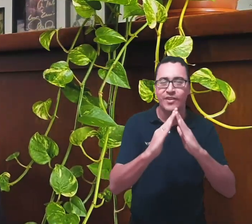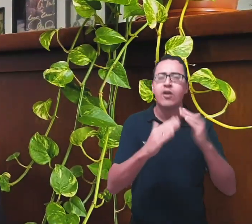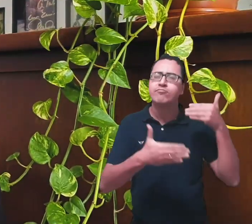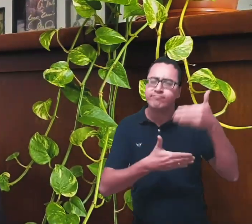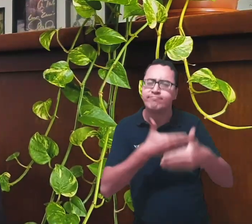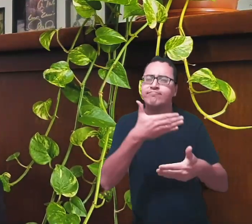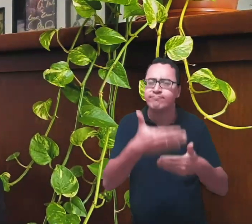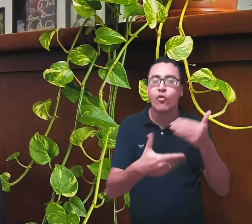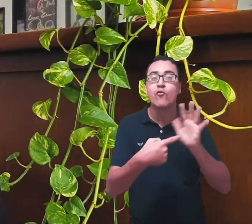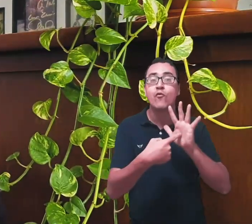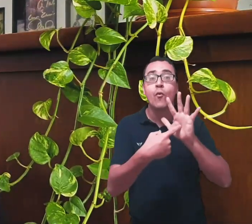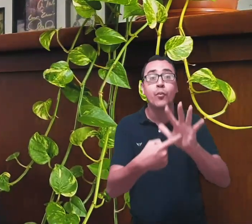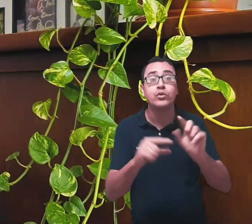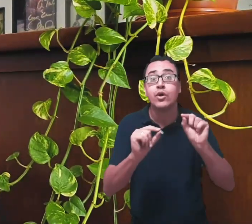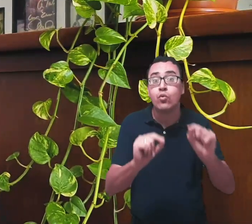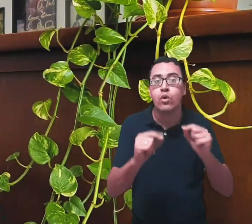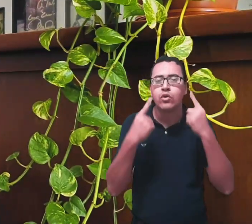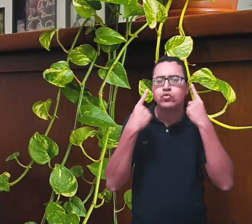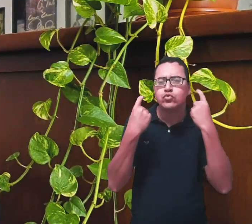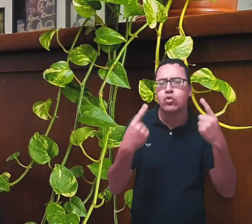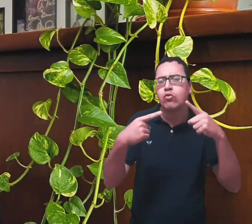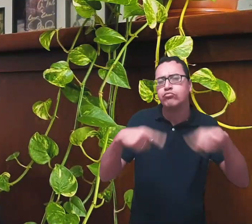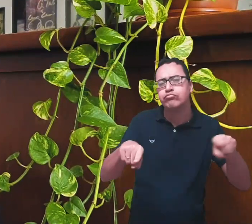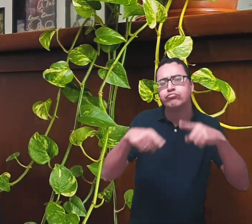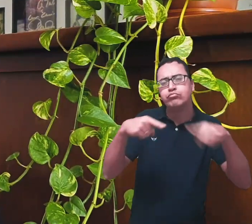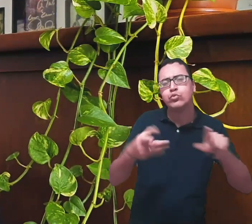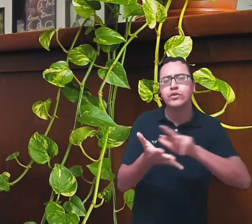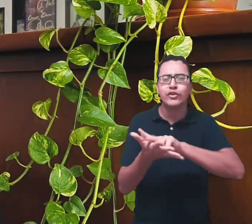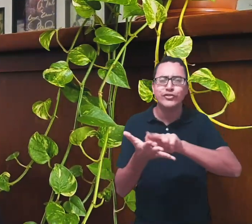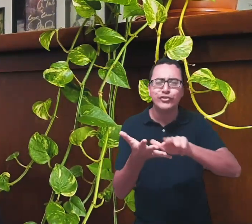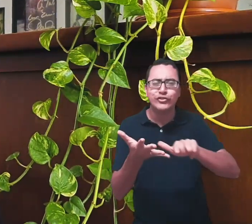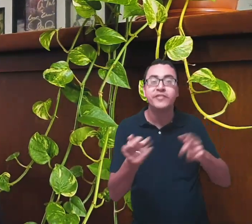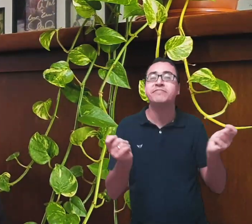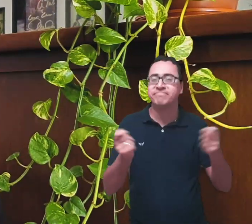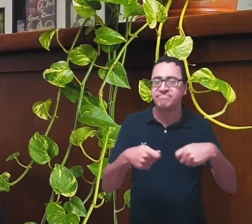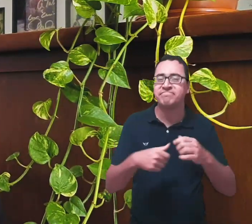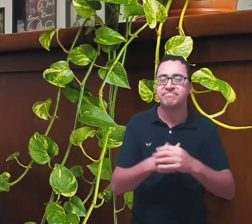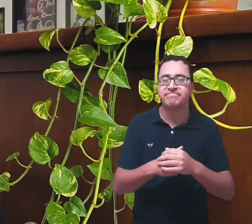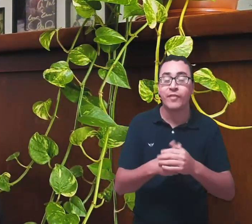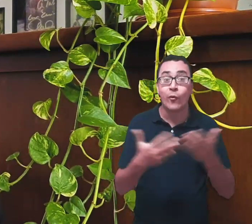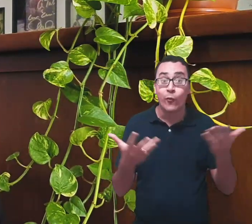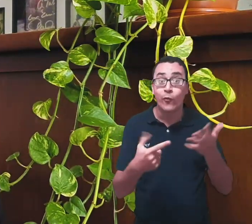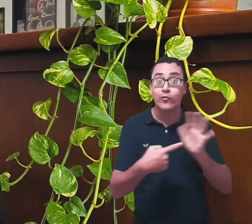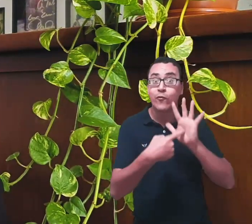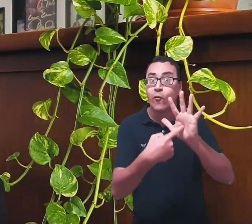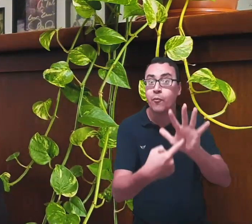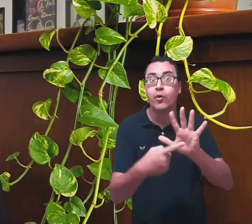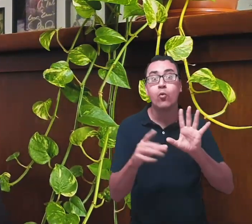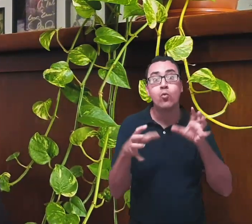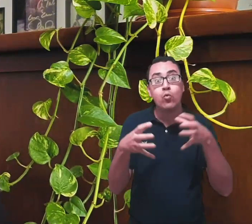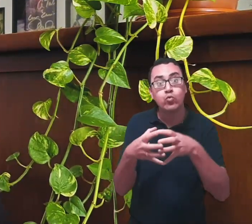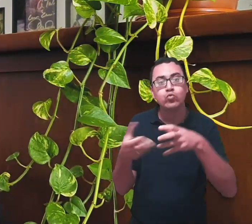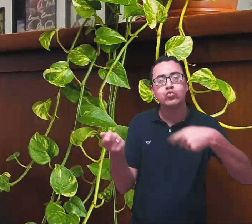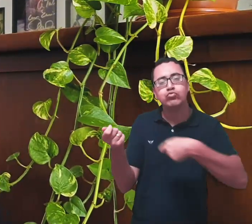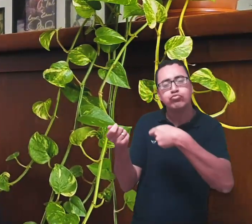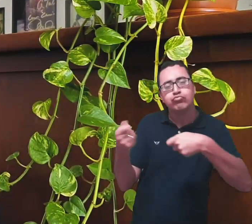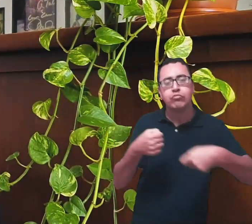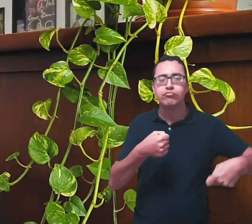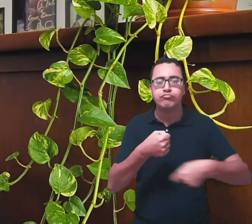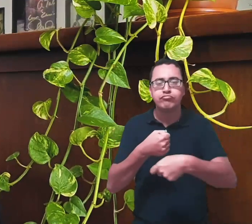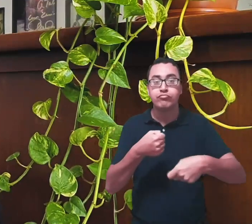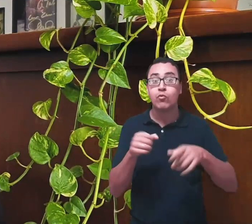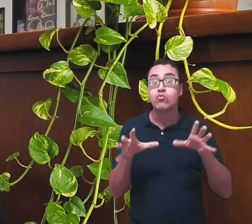mostrando para vocês diferentes possibilidades dentro do mundo dos sons. Hoje a gente vai falar de um conjunto de instrumentos que está dentro